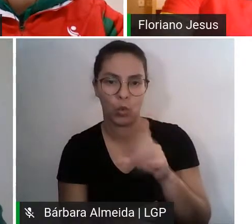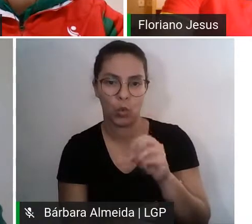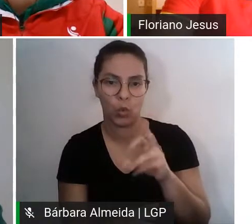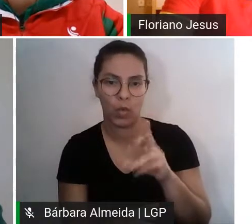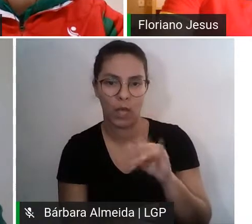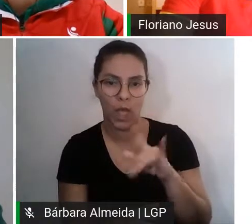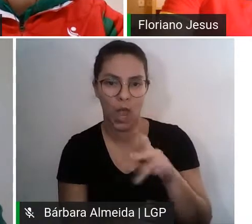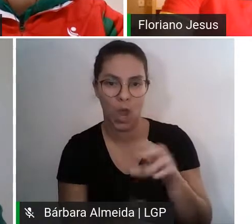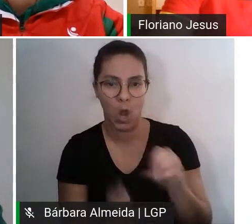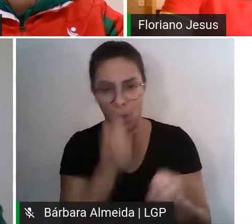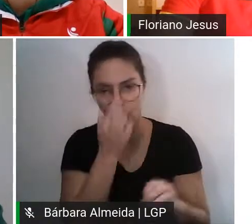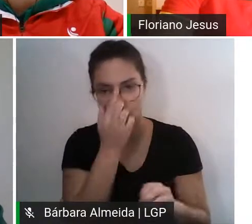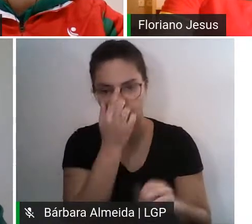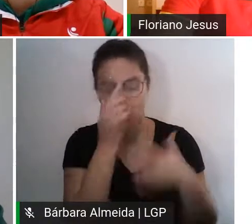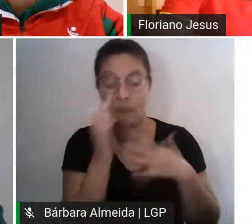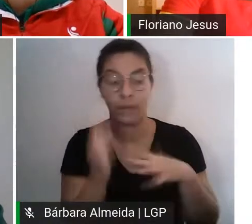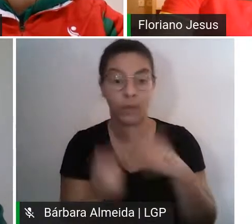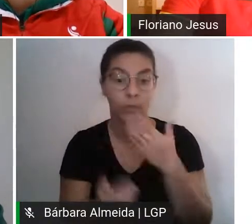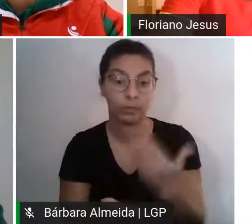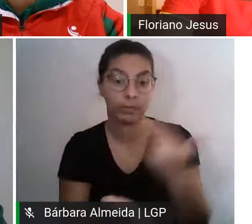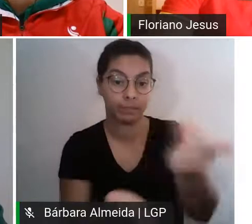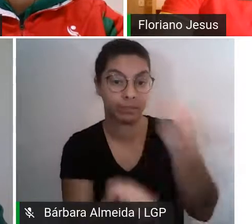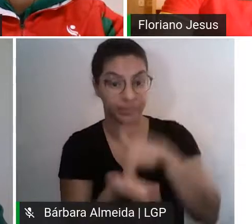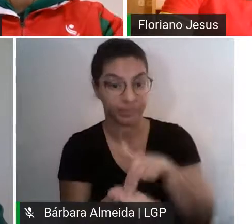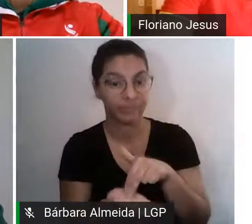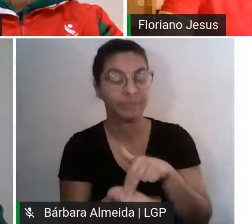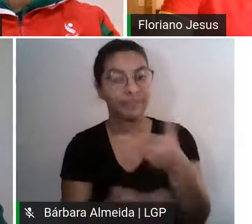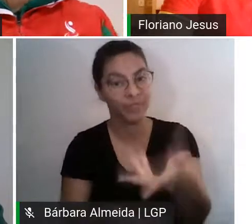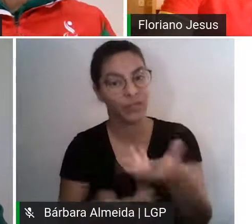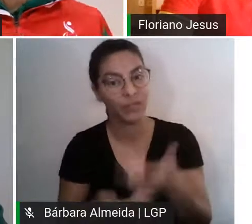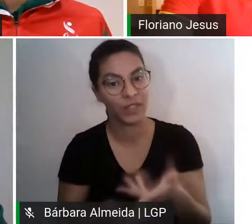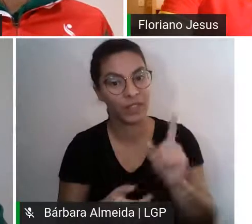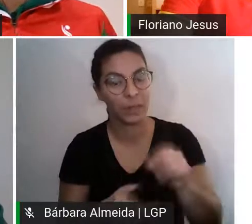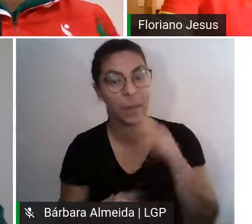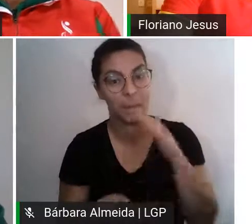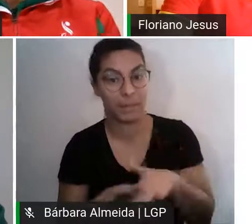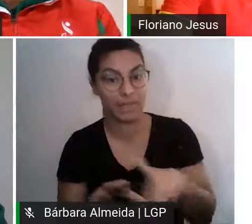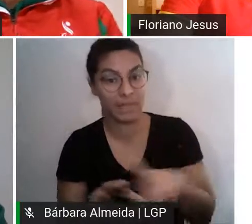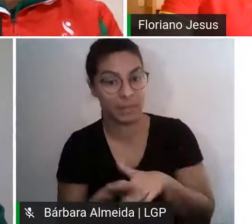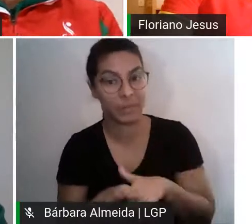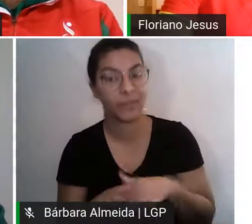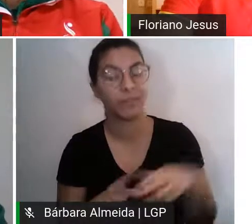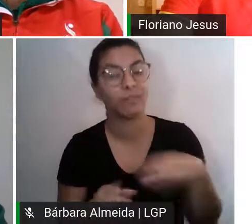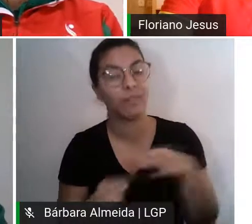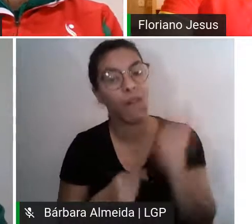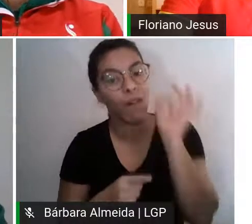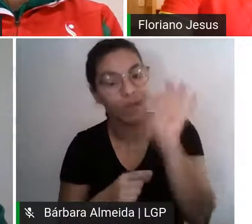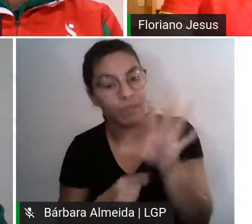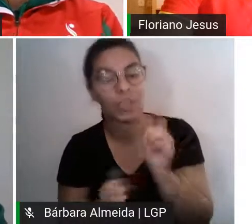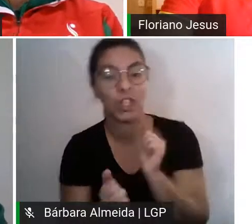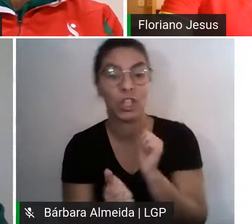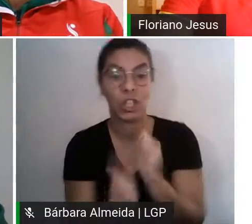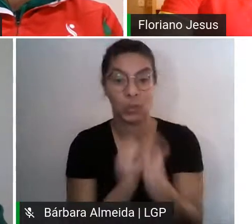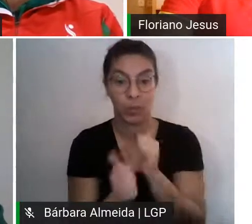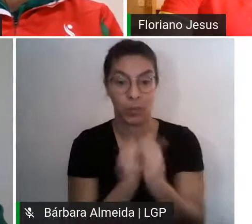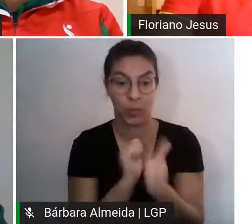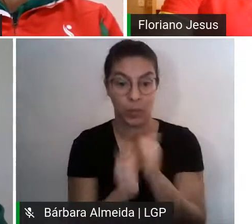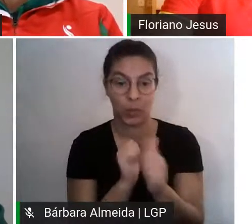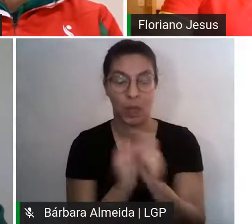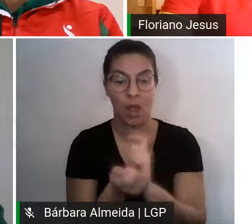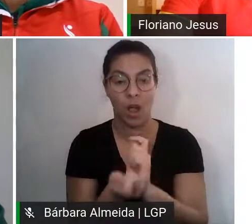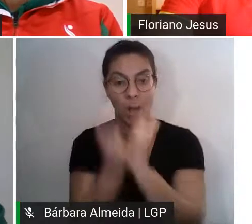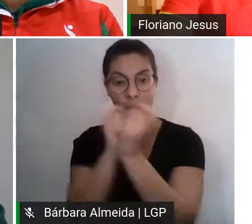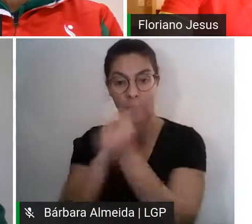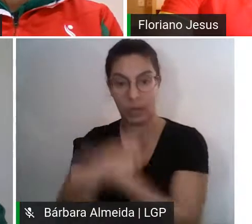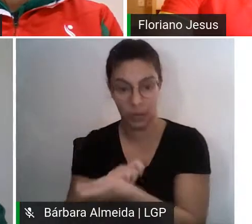Queria agradecer também pelo convite, para esta participação e deixar a mensagem que o desporto, neste momento, o